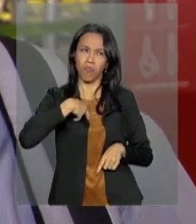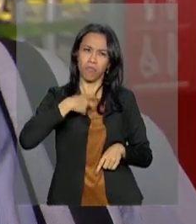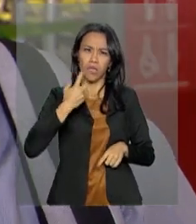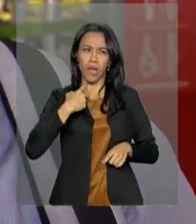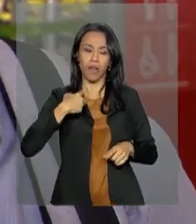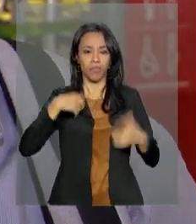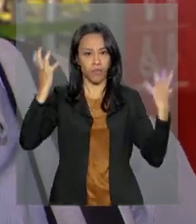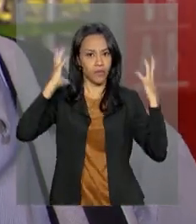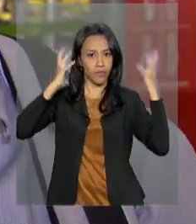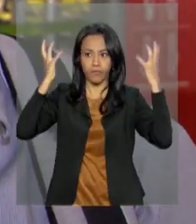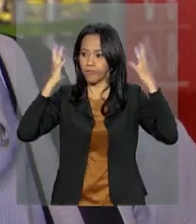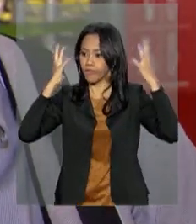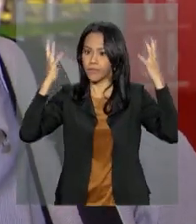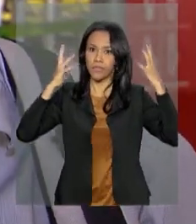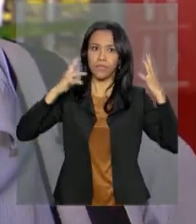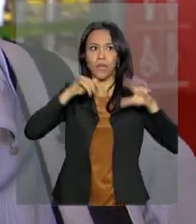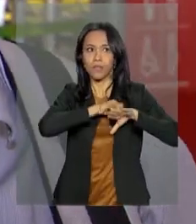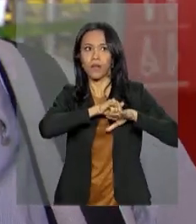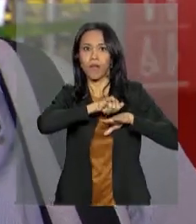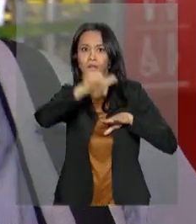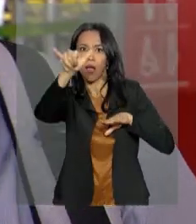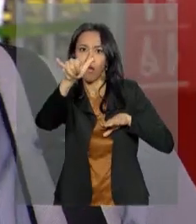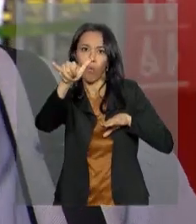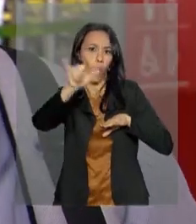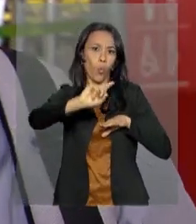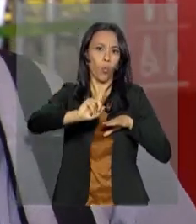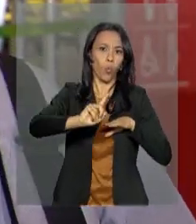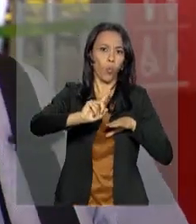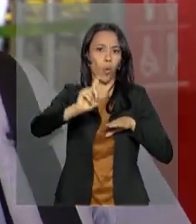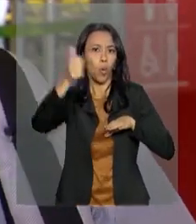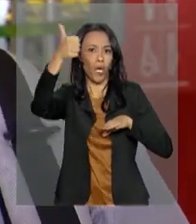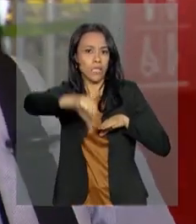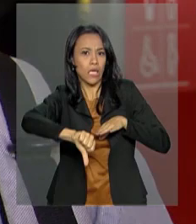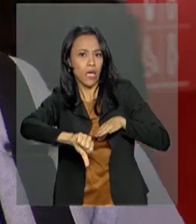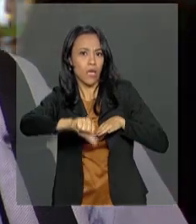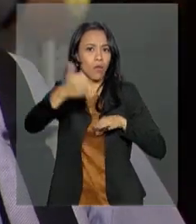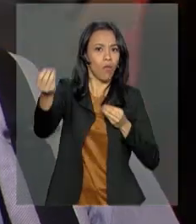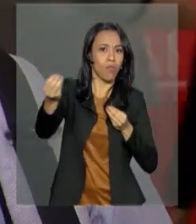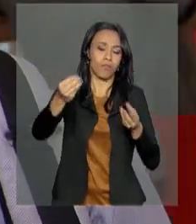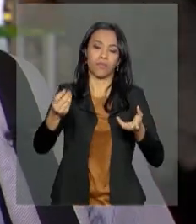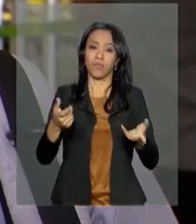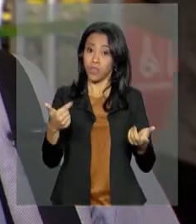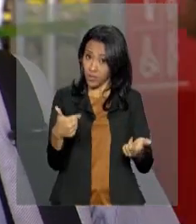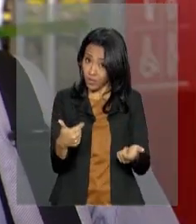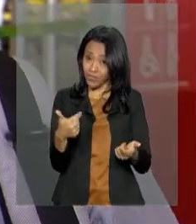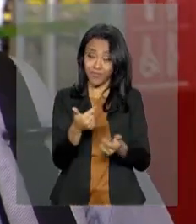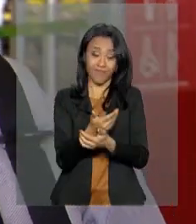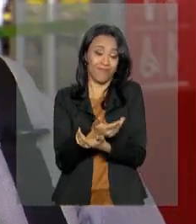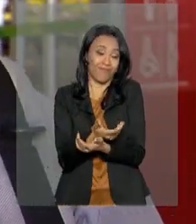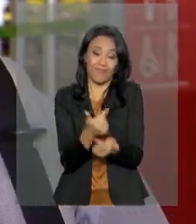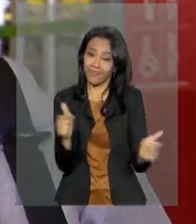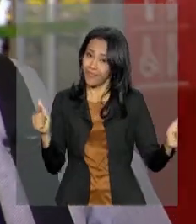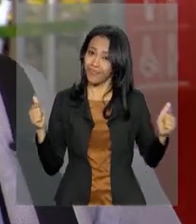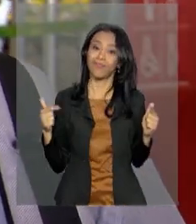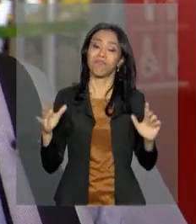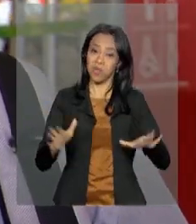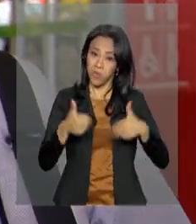estresse é cheio será que o avião vai embarcar será que vai funcionar será que eu vou ter estrutura e isso resolveu porto tem tem